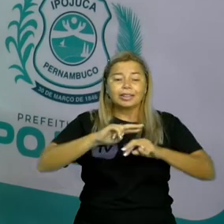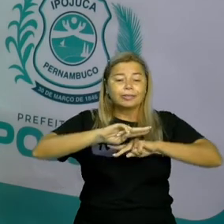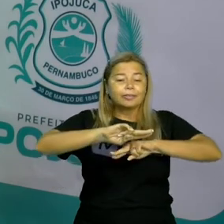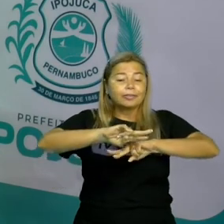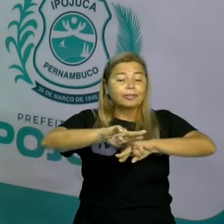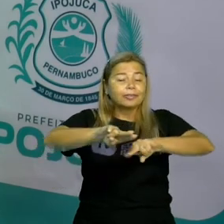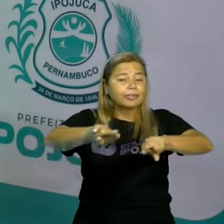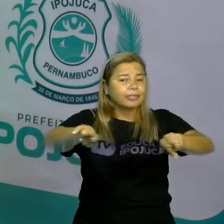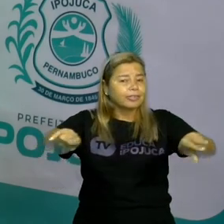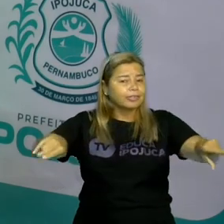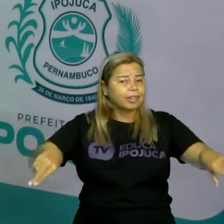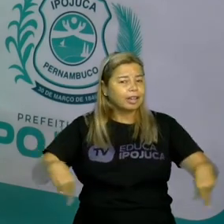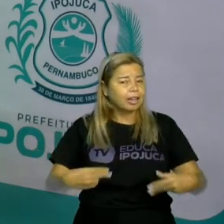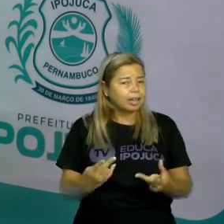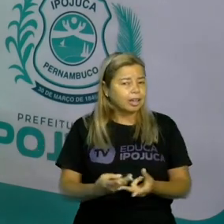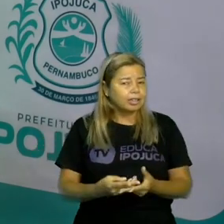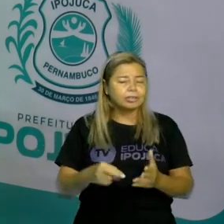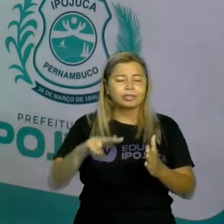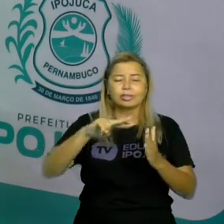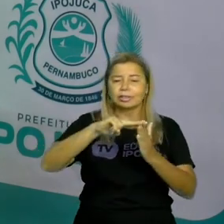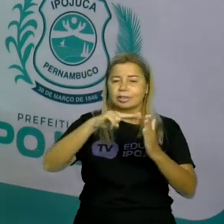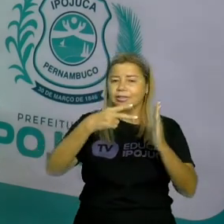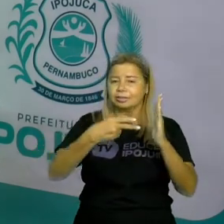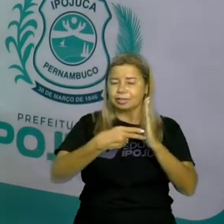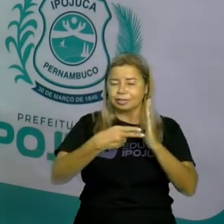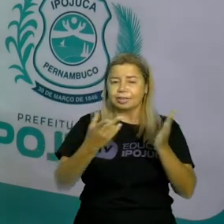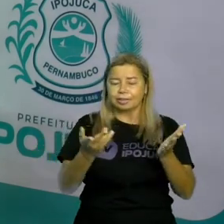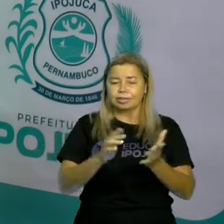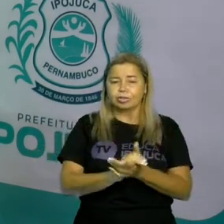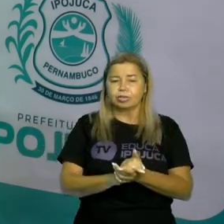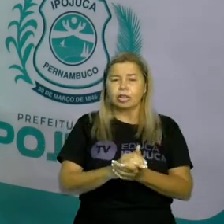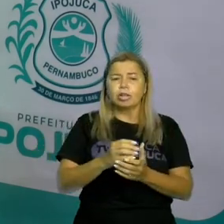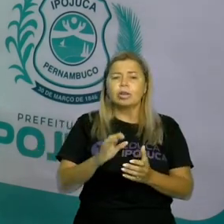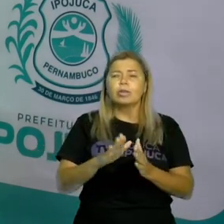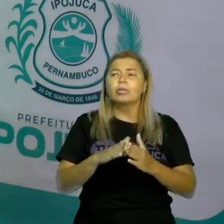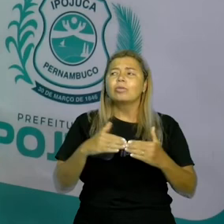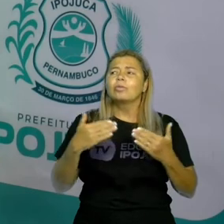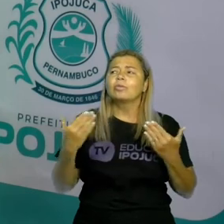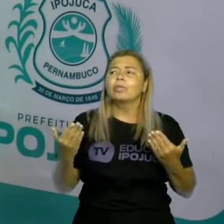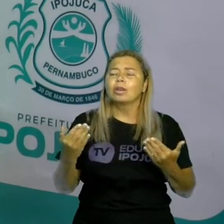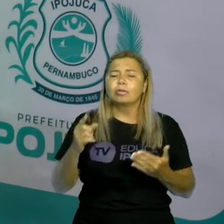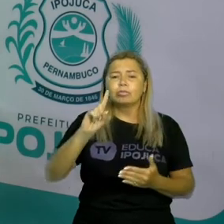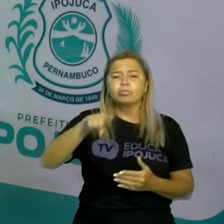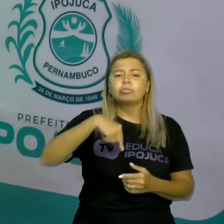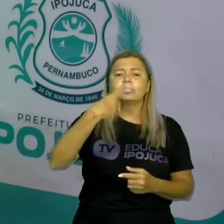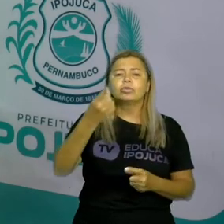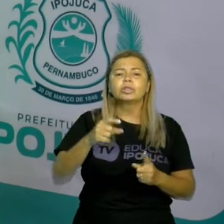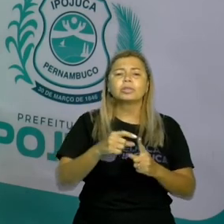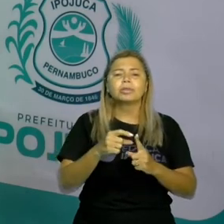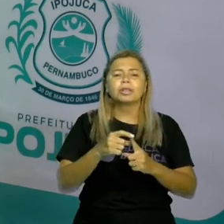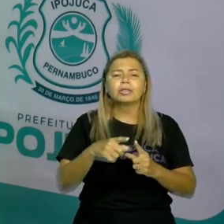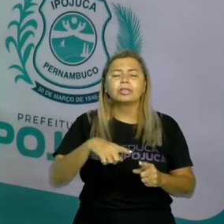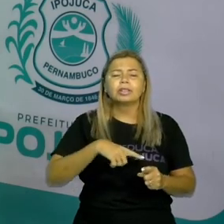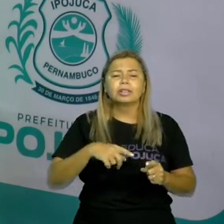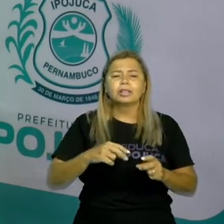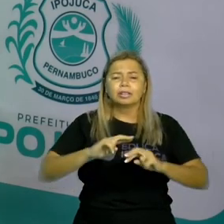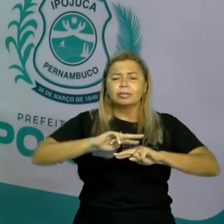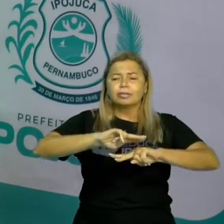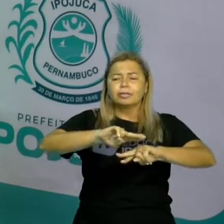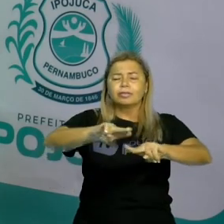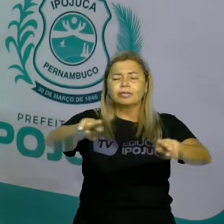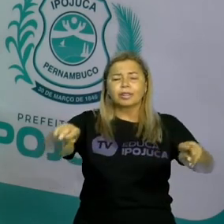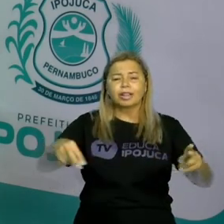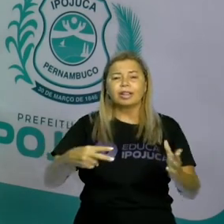é polissêmica, ela tem vários sentidos. E outras palavras também que você conhece, que tem vários sentidos.